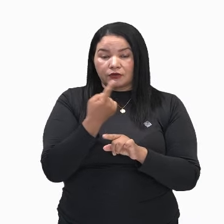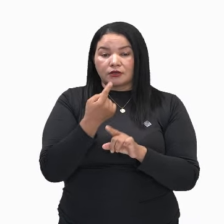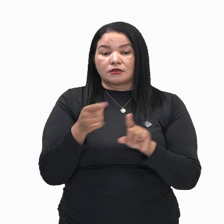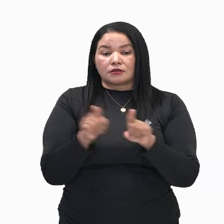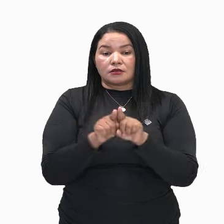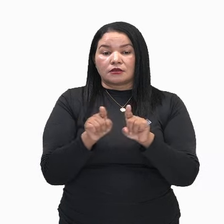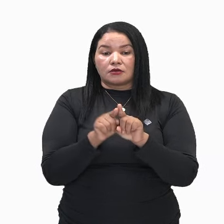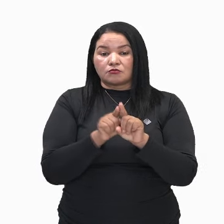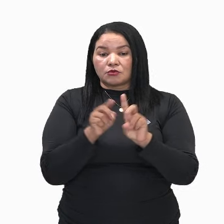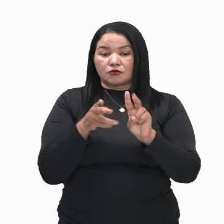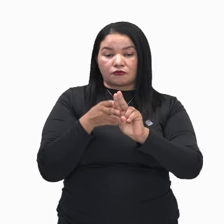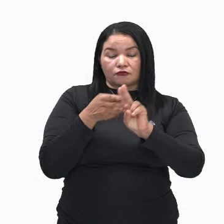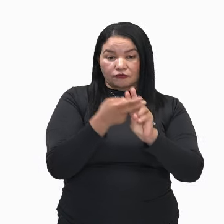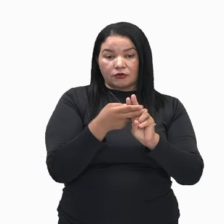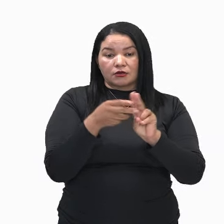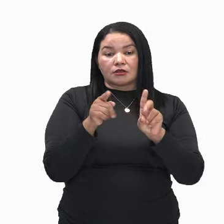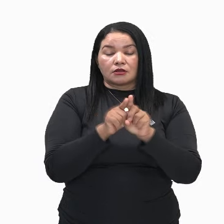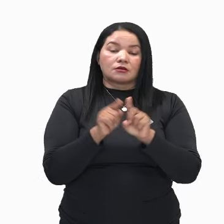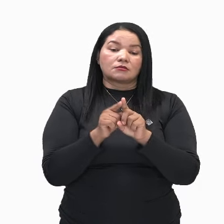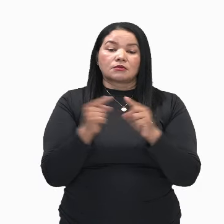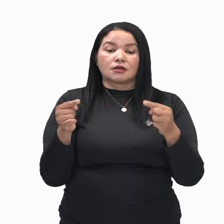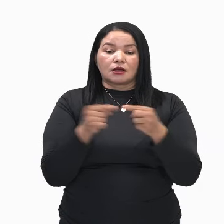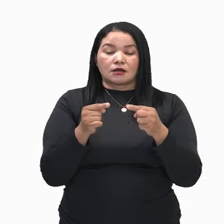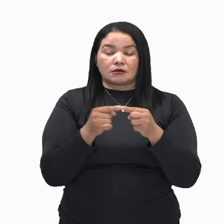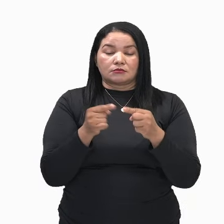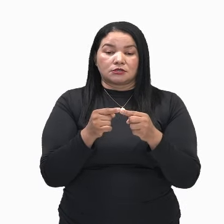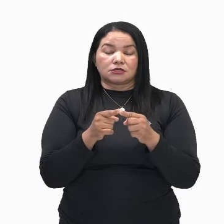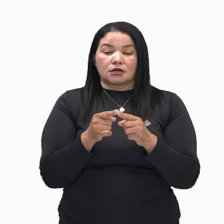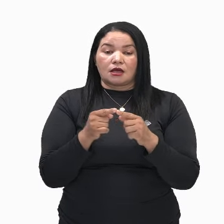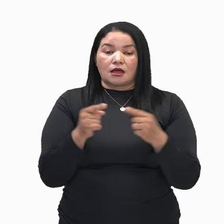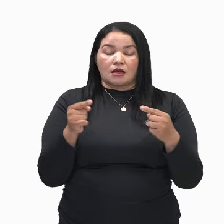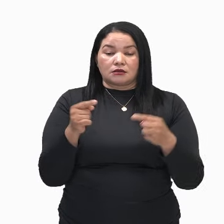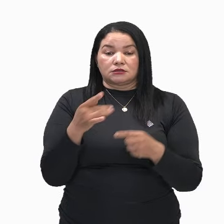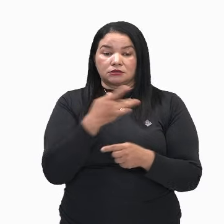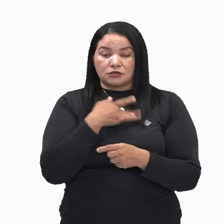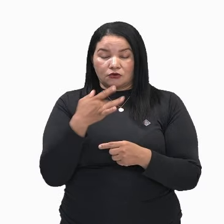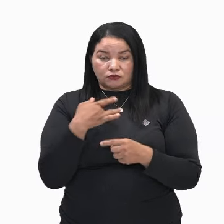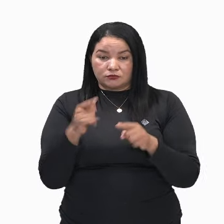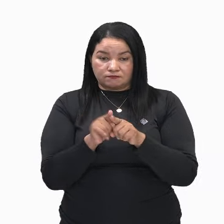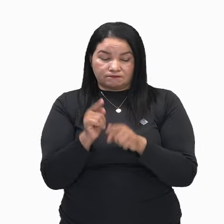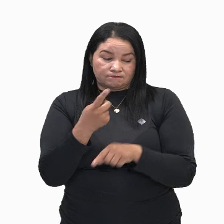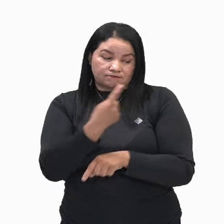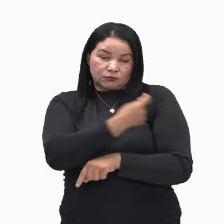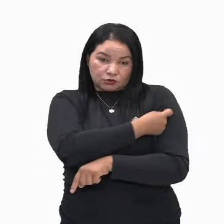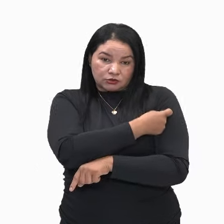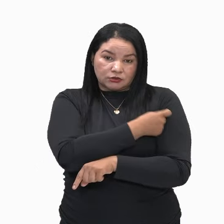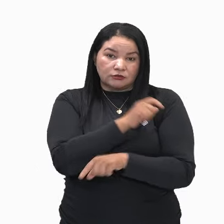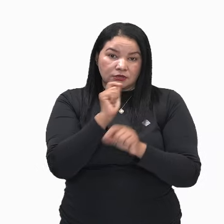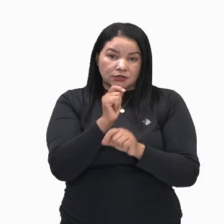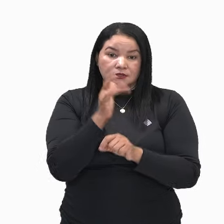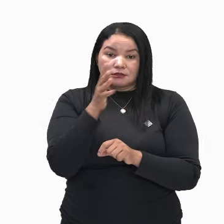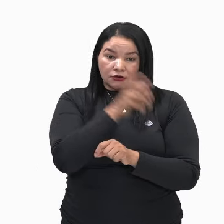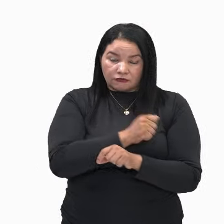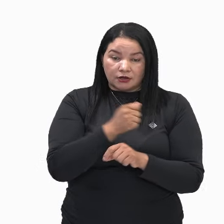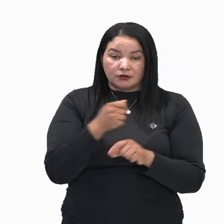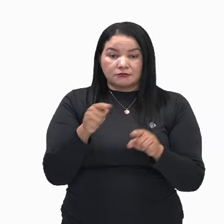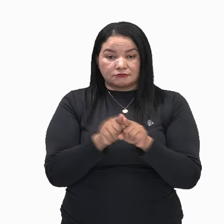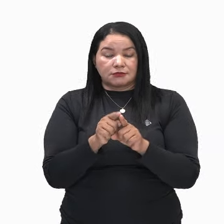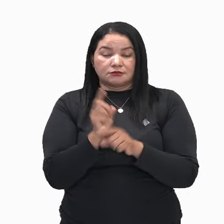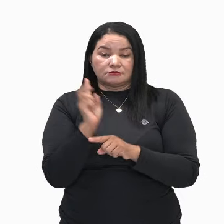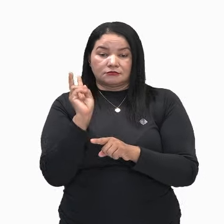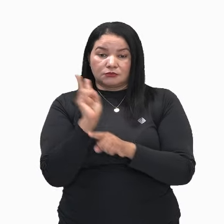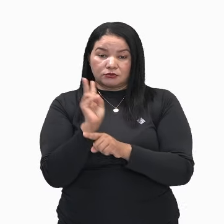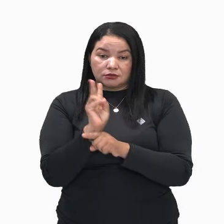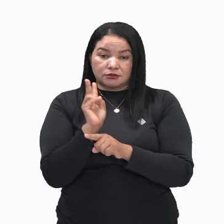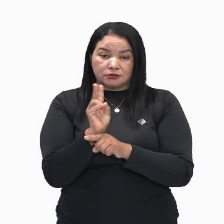à vacinação, à saúde, como se fosse essa ideia de salvar e proteger que os verbos trazem. Na